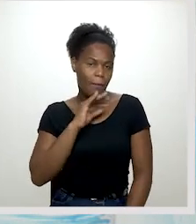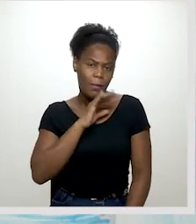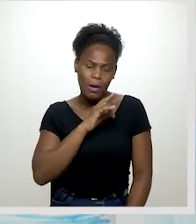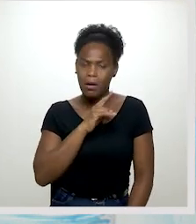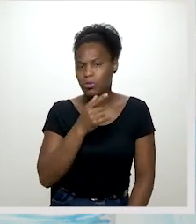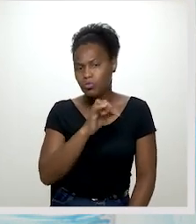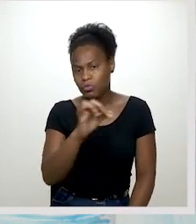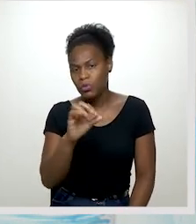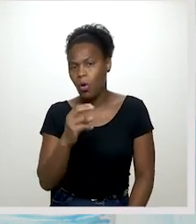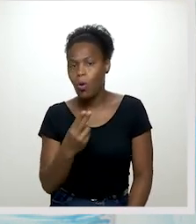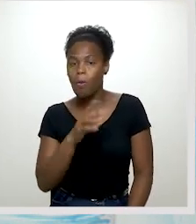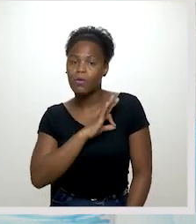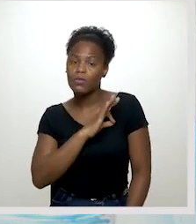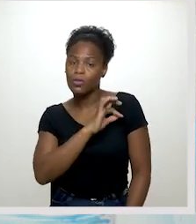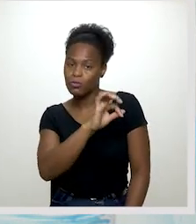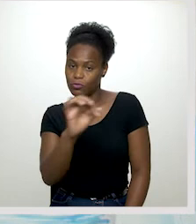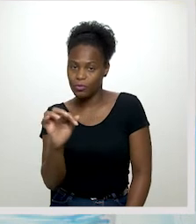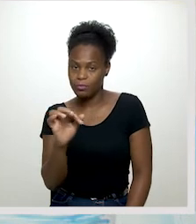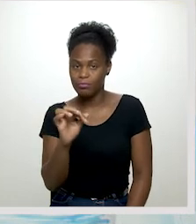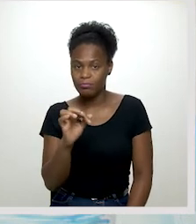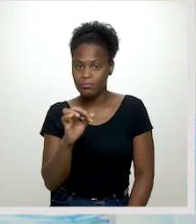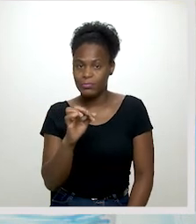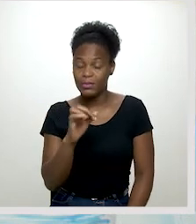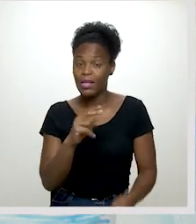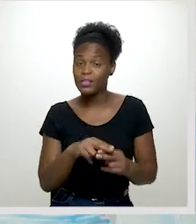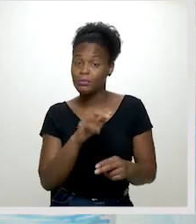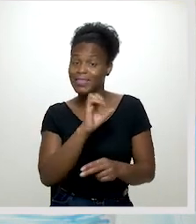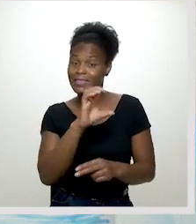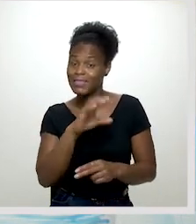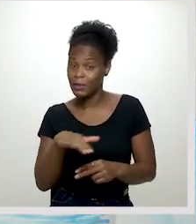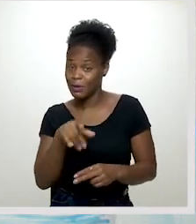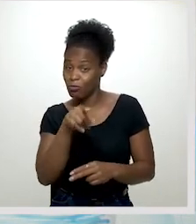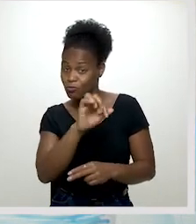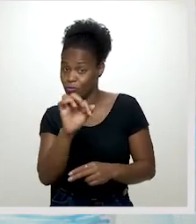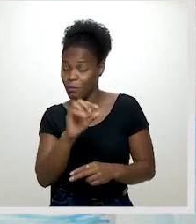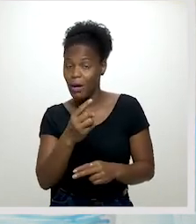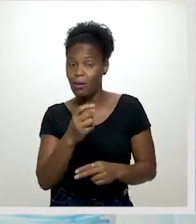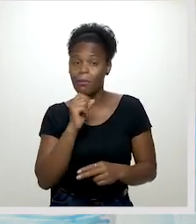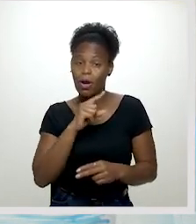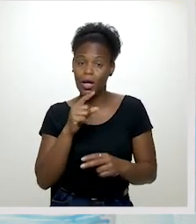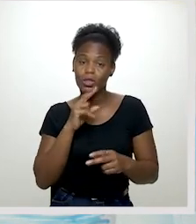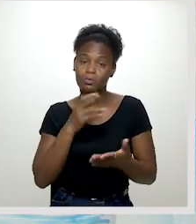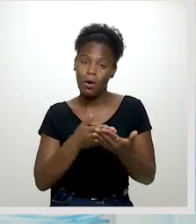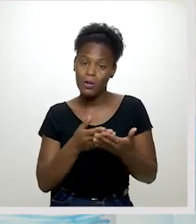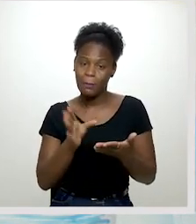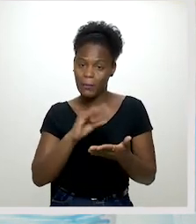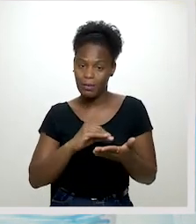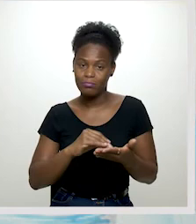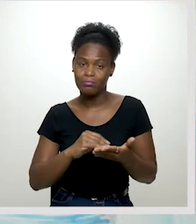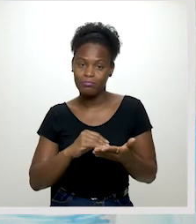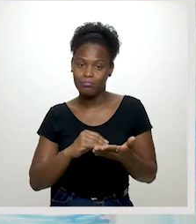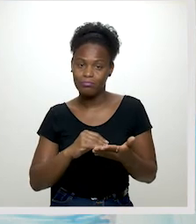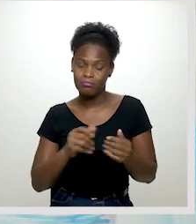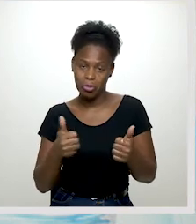vossos pais ou do professor da disciplina, no sentido de encontrar uma resposta